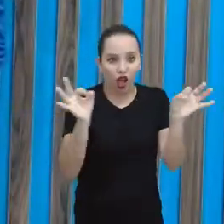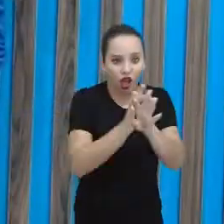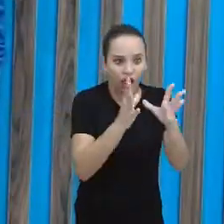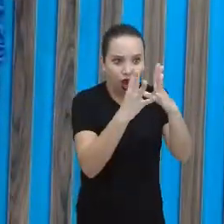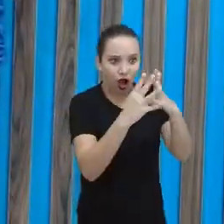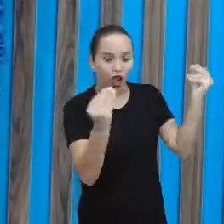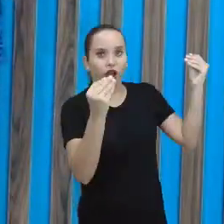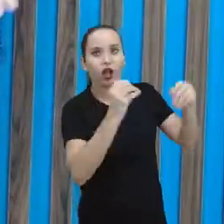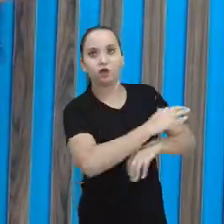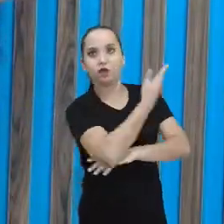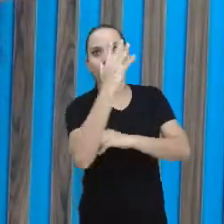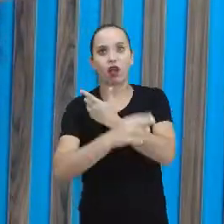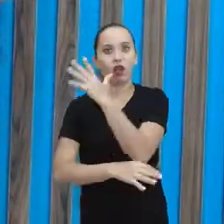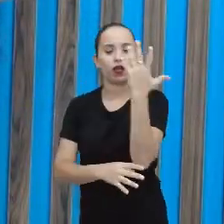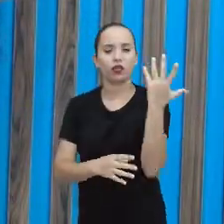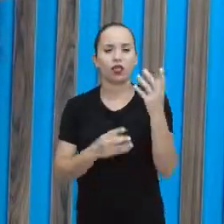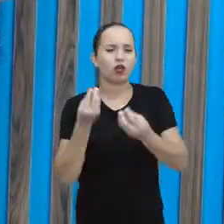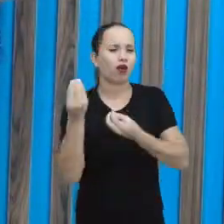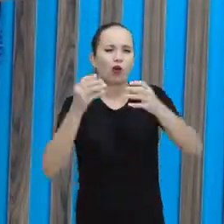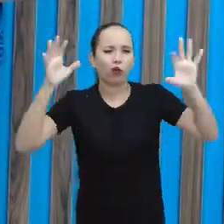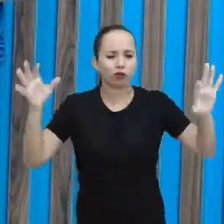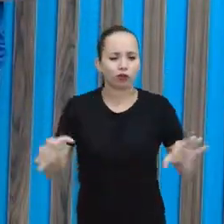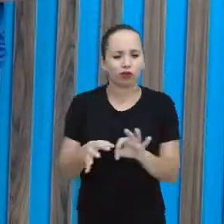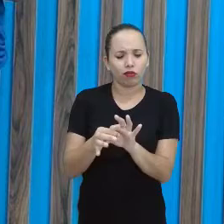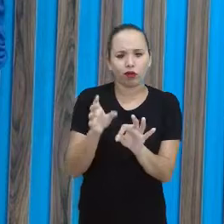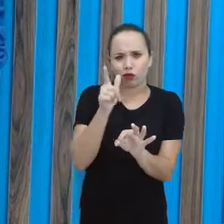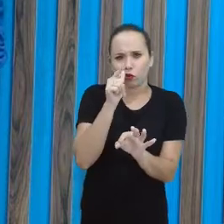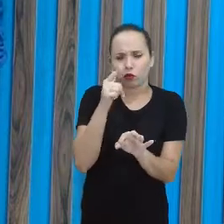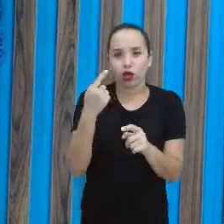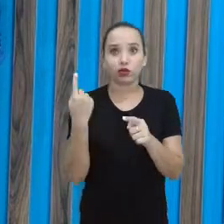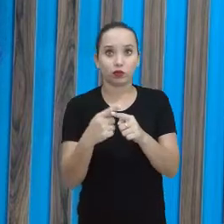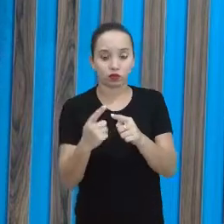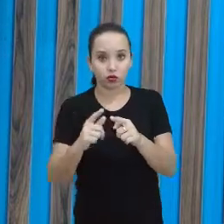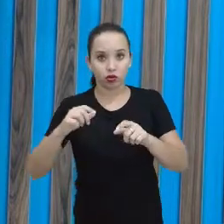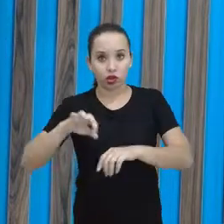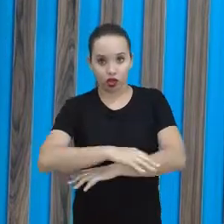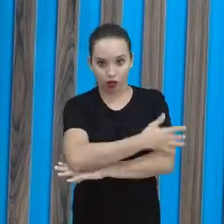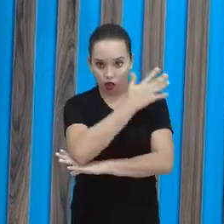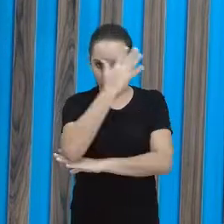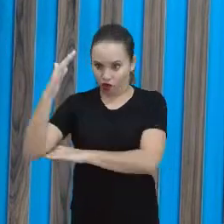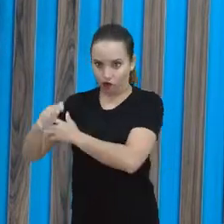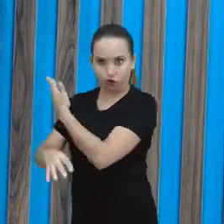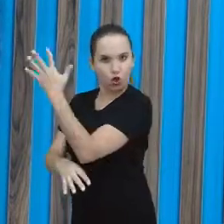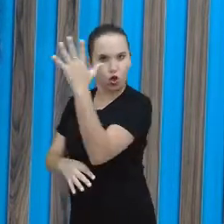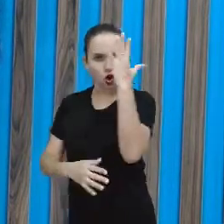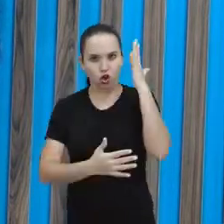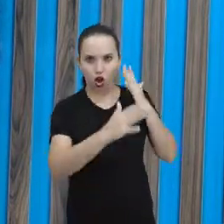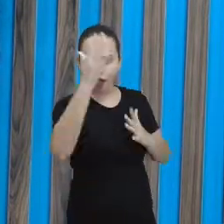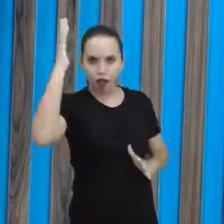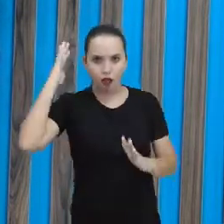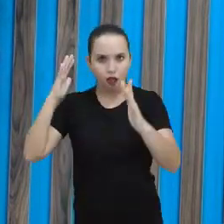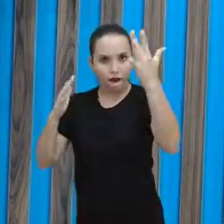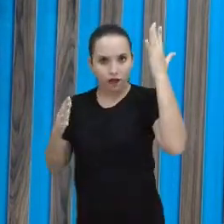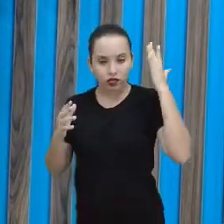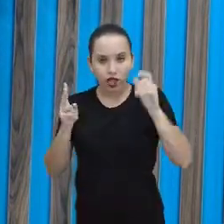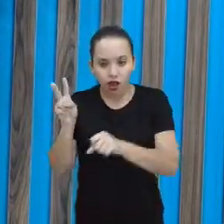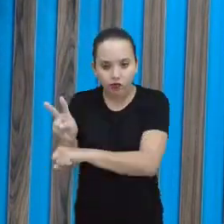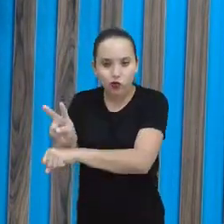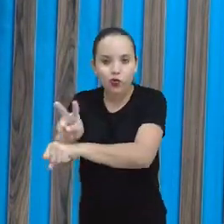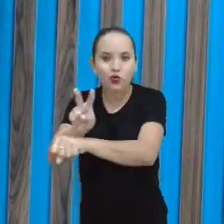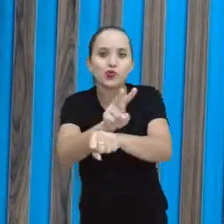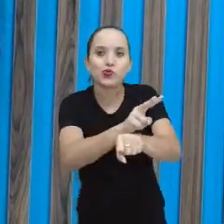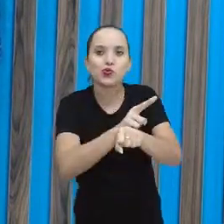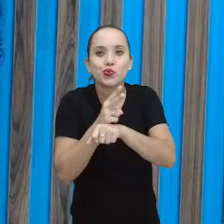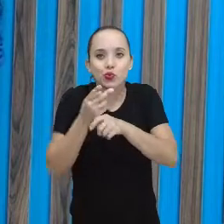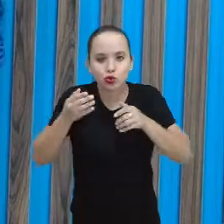a água? Pessoal, as florestas, elas cuidam ali, ó, do leito do rio, não, das margens